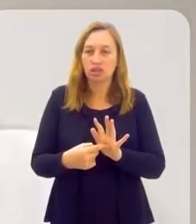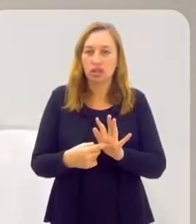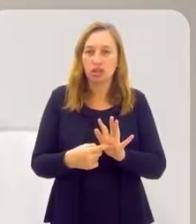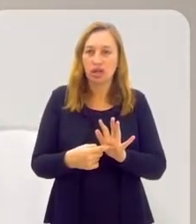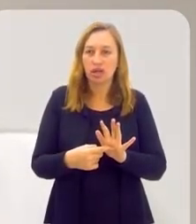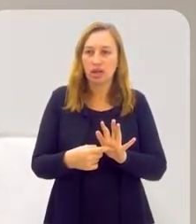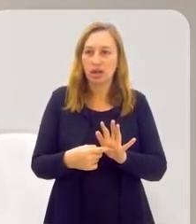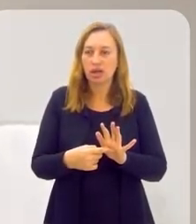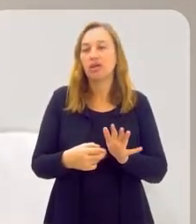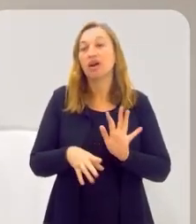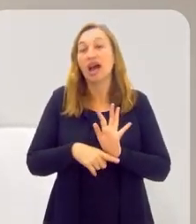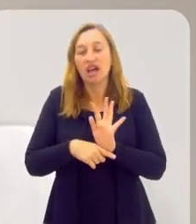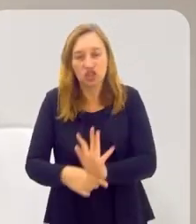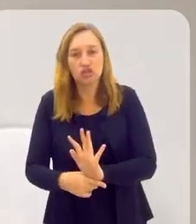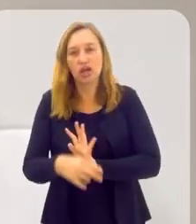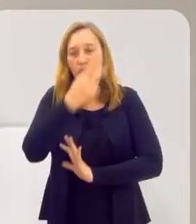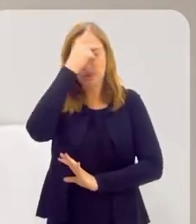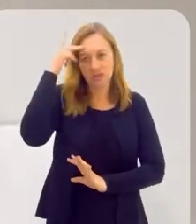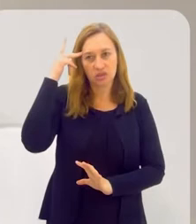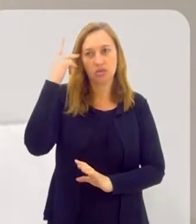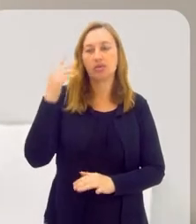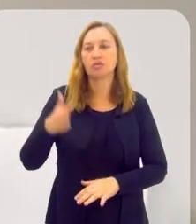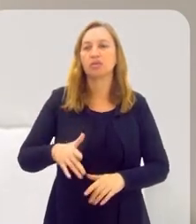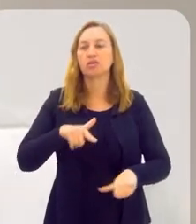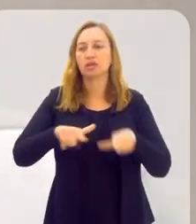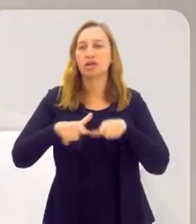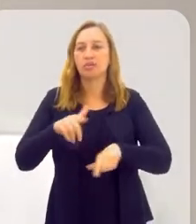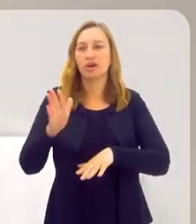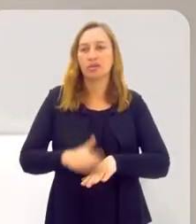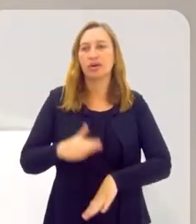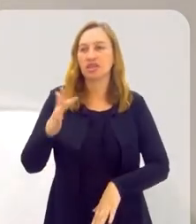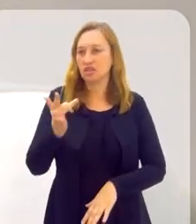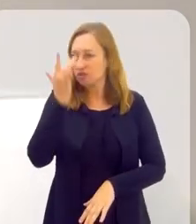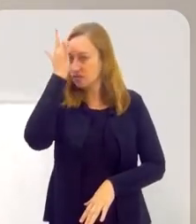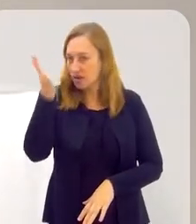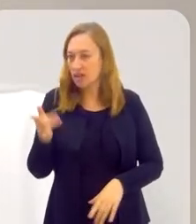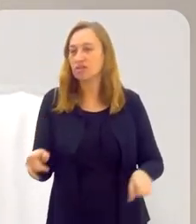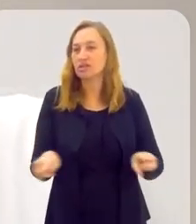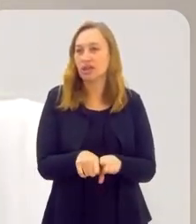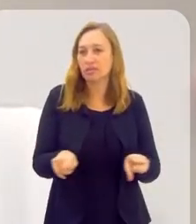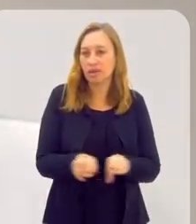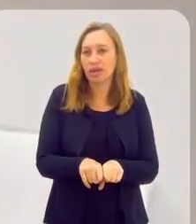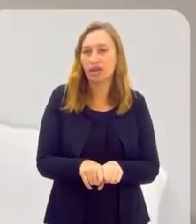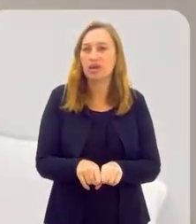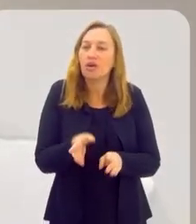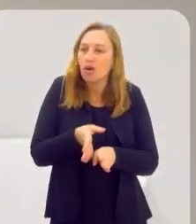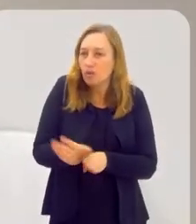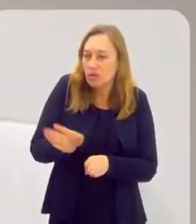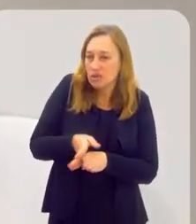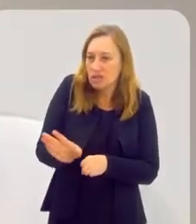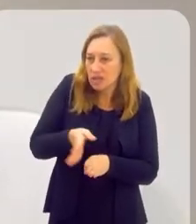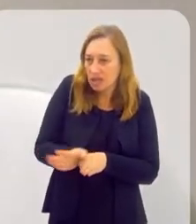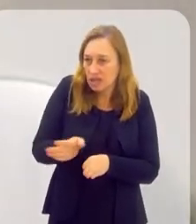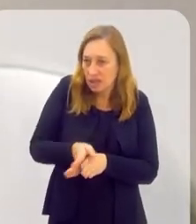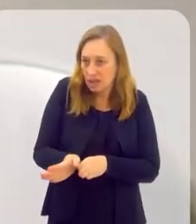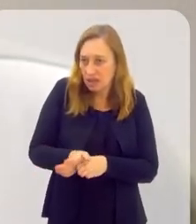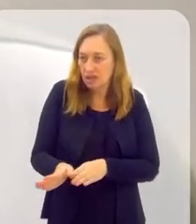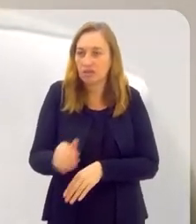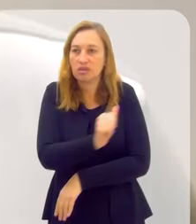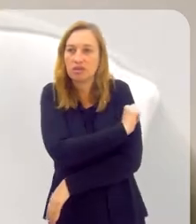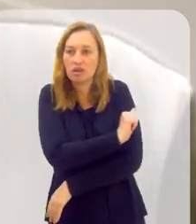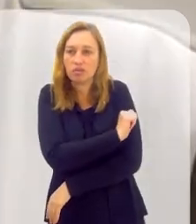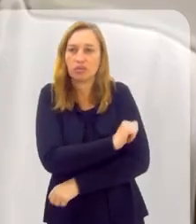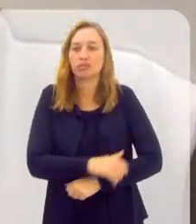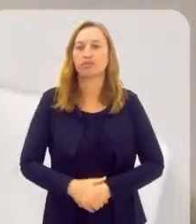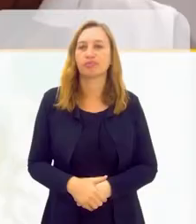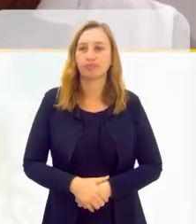está à nossa frente, seja ela quem for, então o nosso trabalho será mais fácil e será depois também mais fácil nós orientarmos as nossas decisões ao longo da